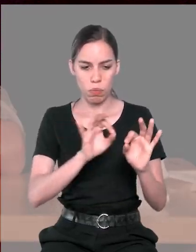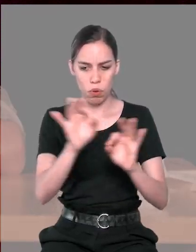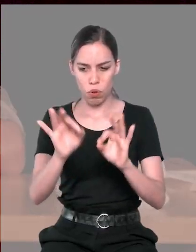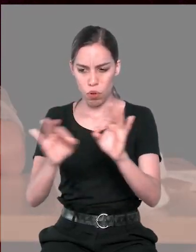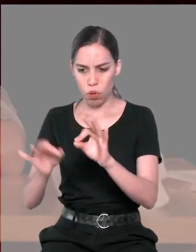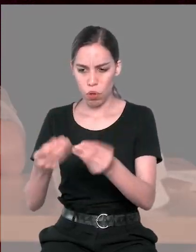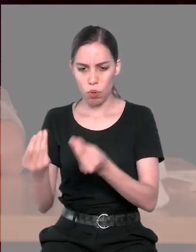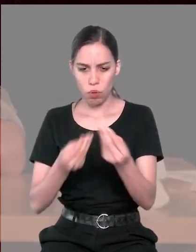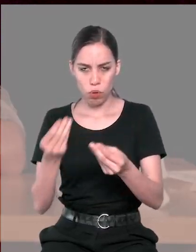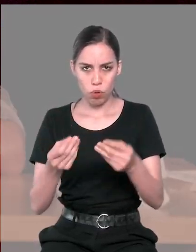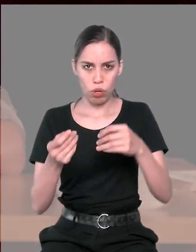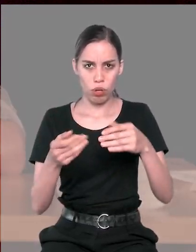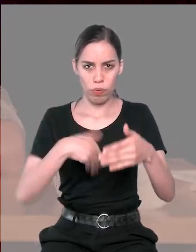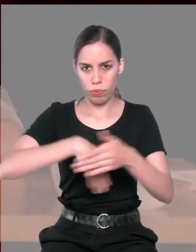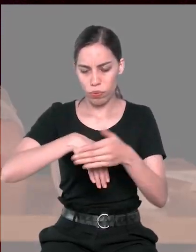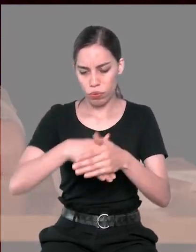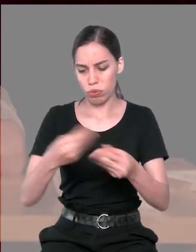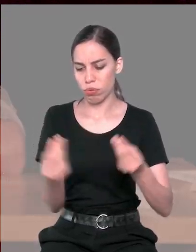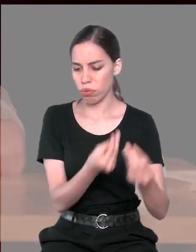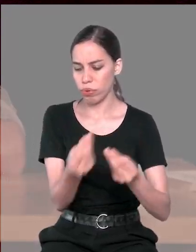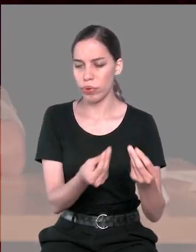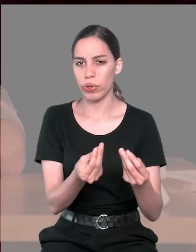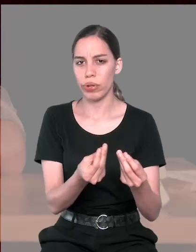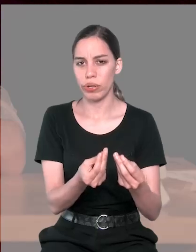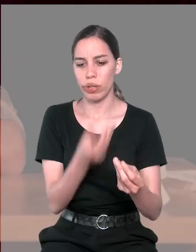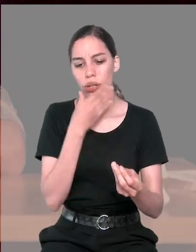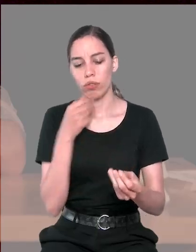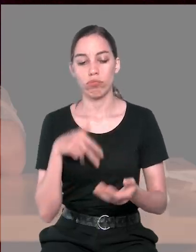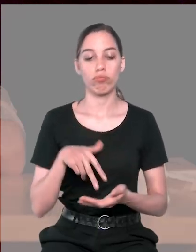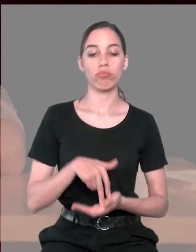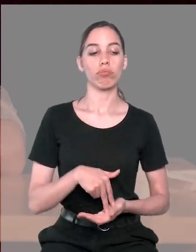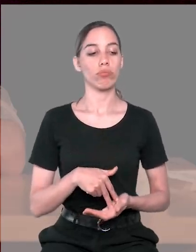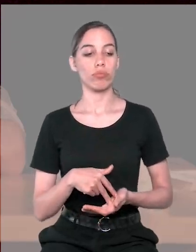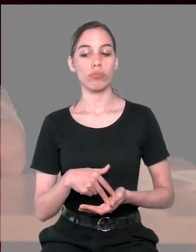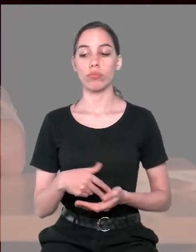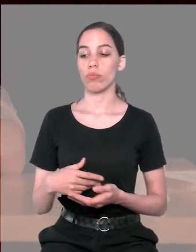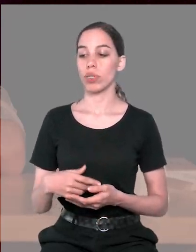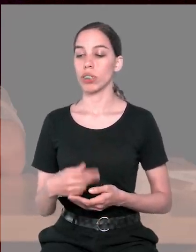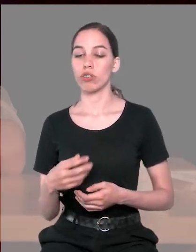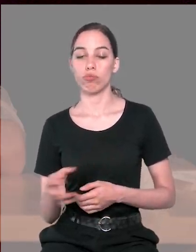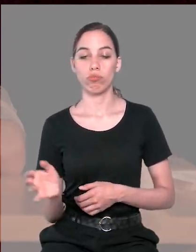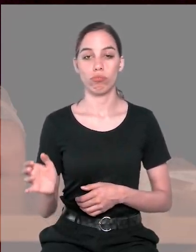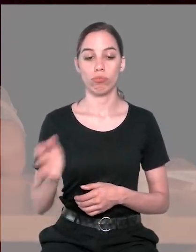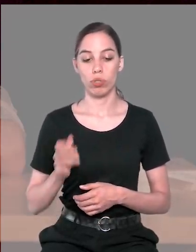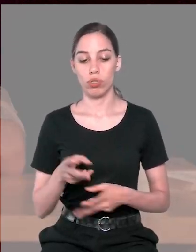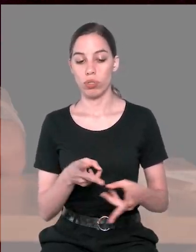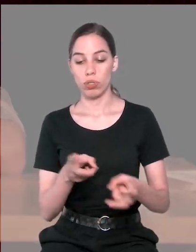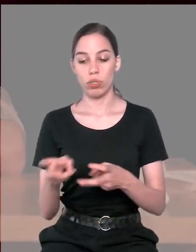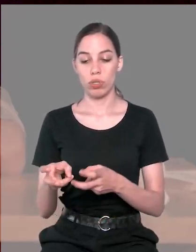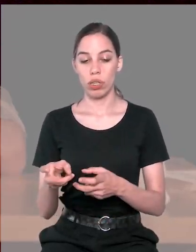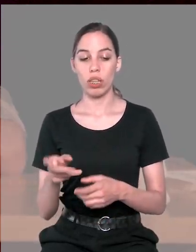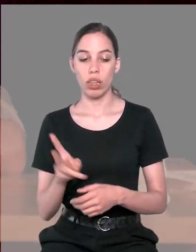era assim, eles se colocavam numa posição de enriquecimento, eles não se colocavam numa